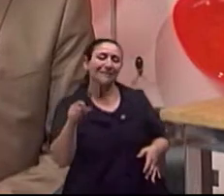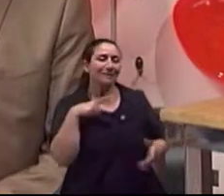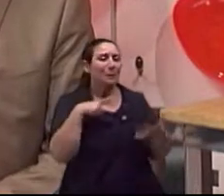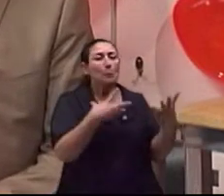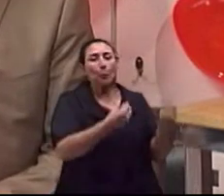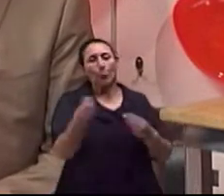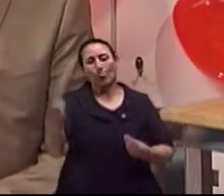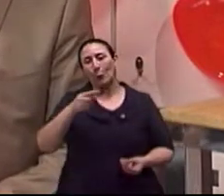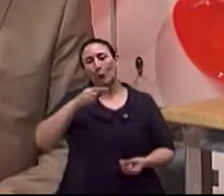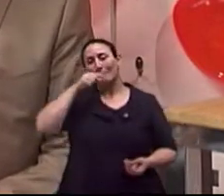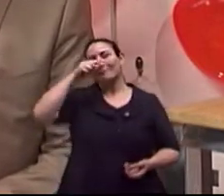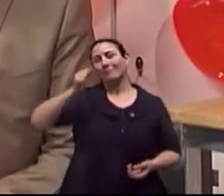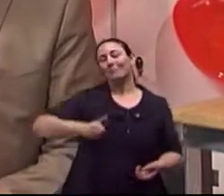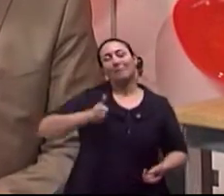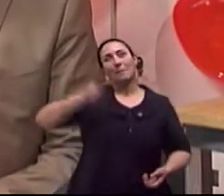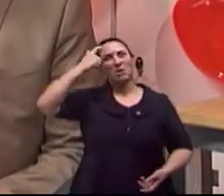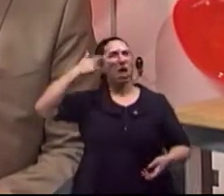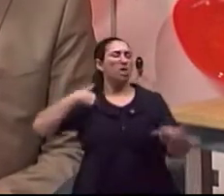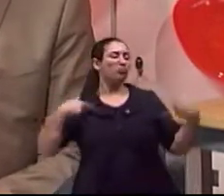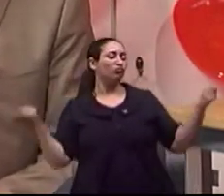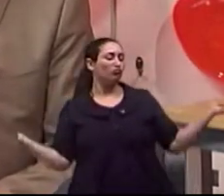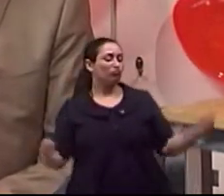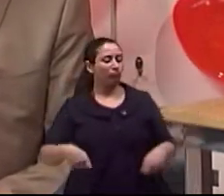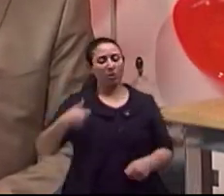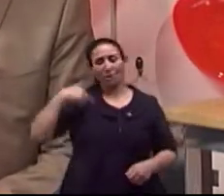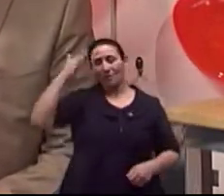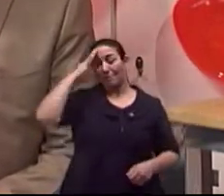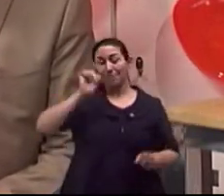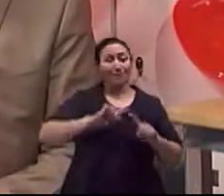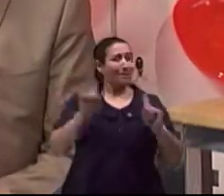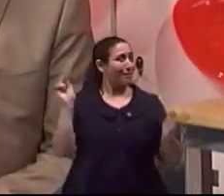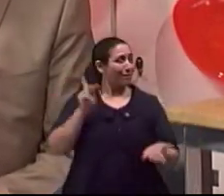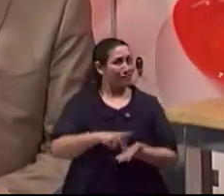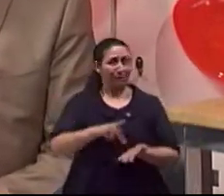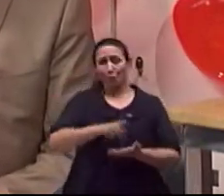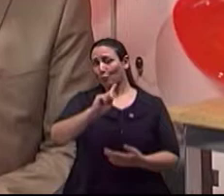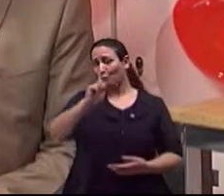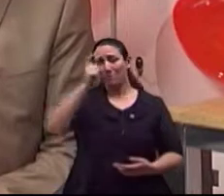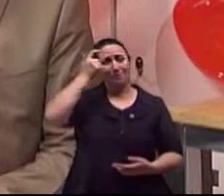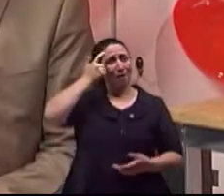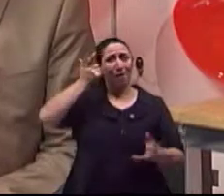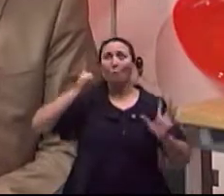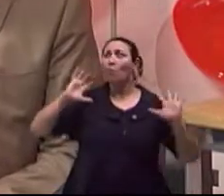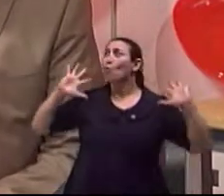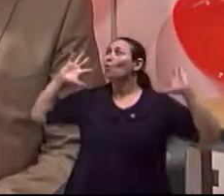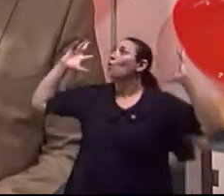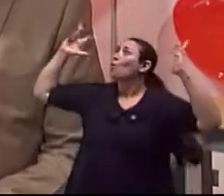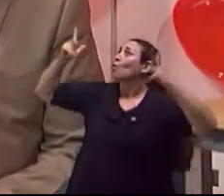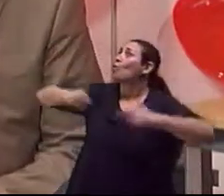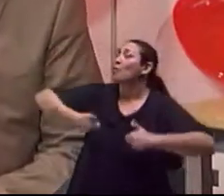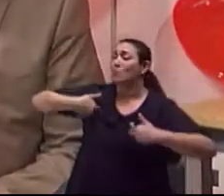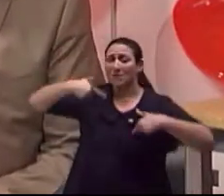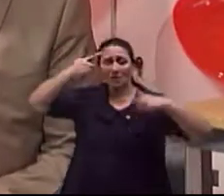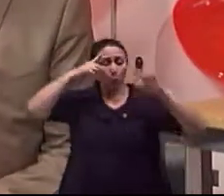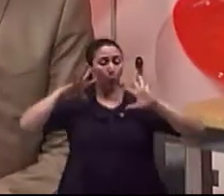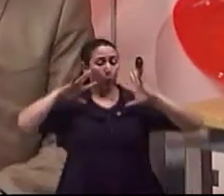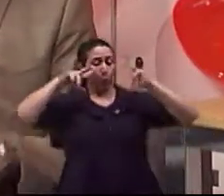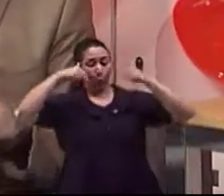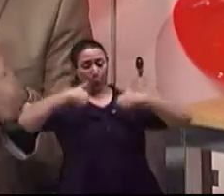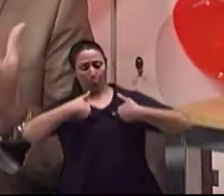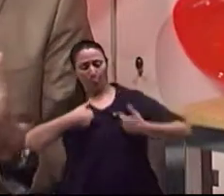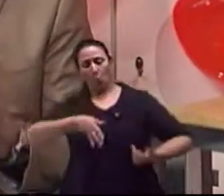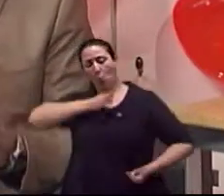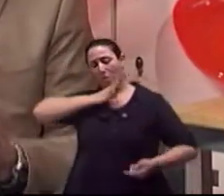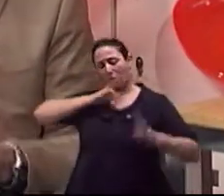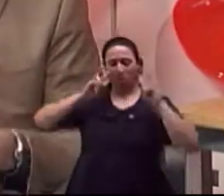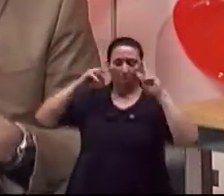achamos soubemos demais sobre nós mesmos mas na verdade nós não soubemos tudo sobre o universo tudo sobre nada nem sobre nós mesmos mas